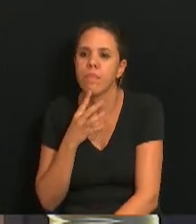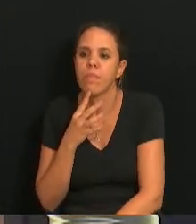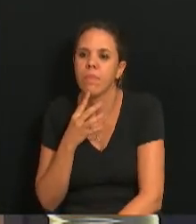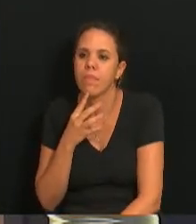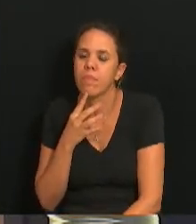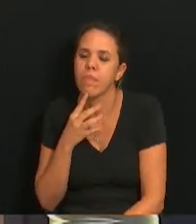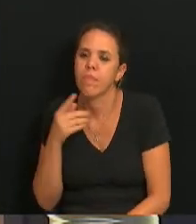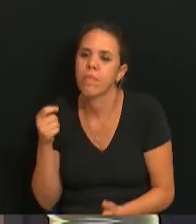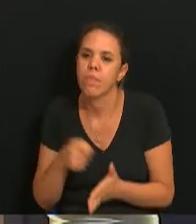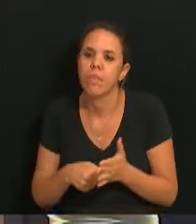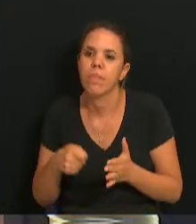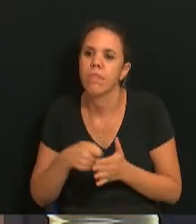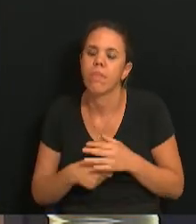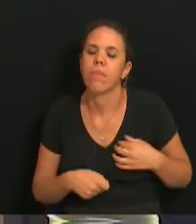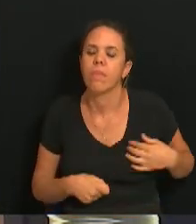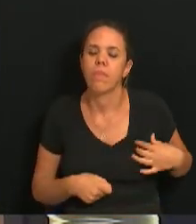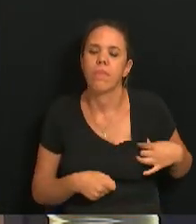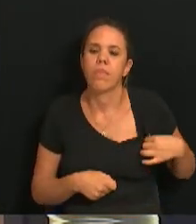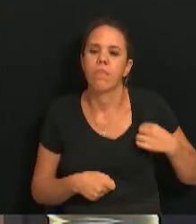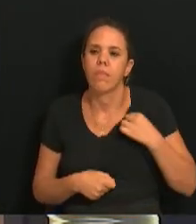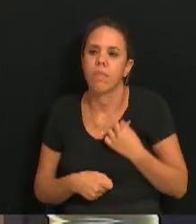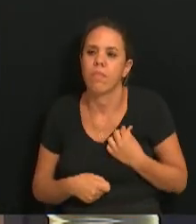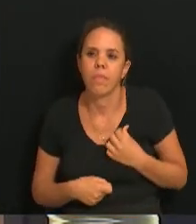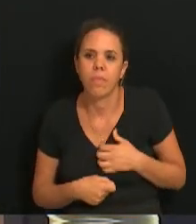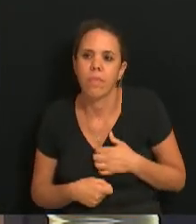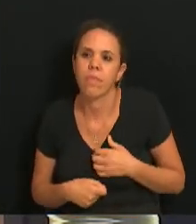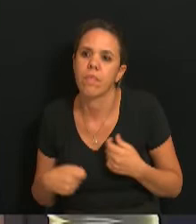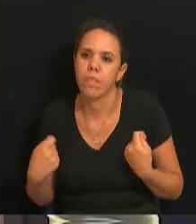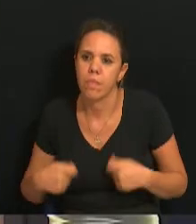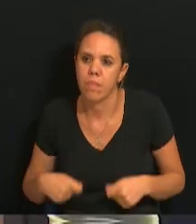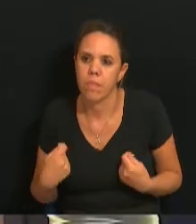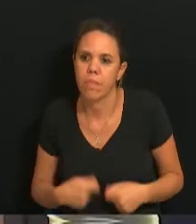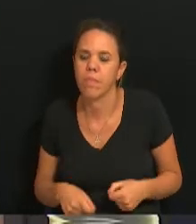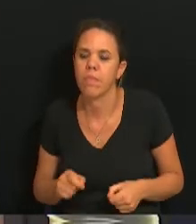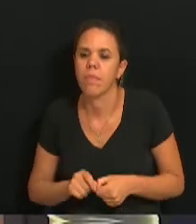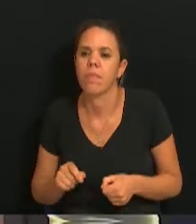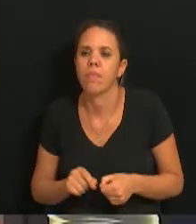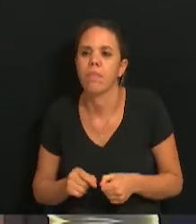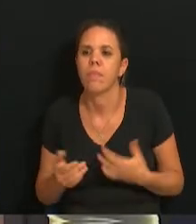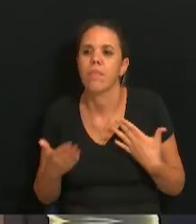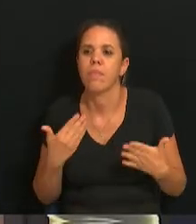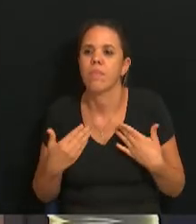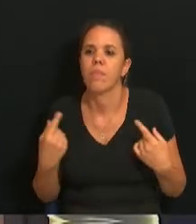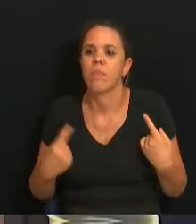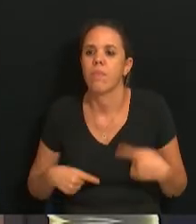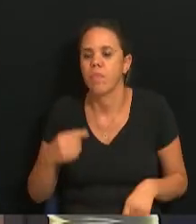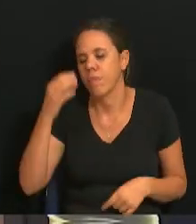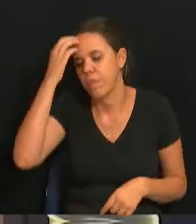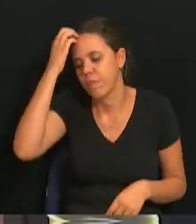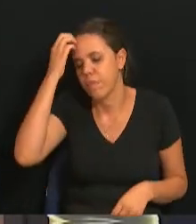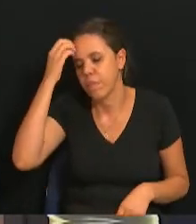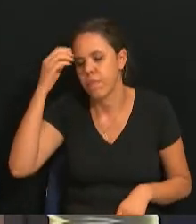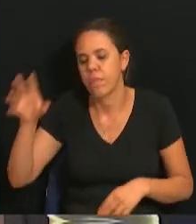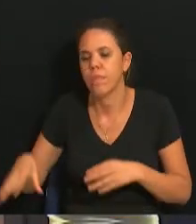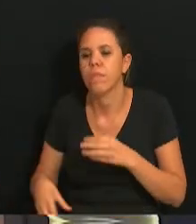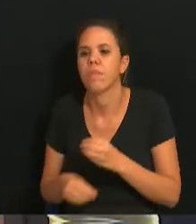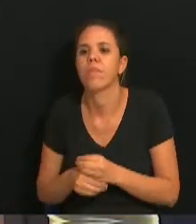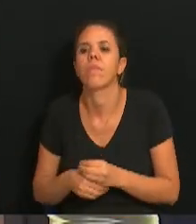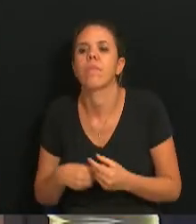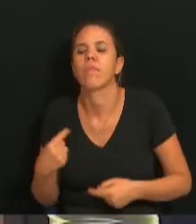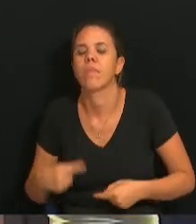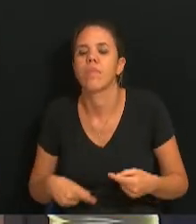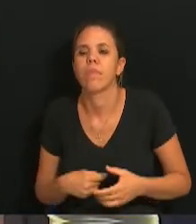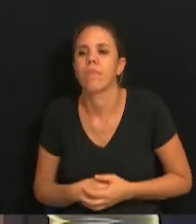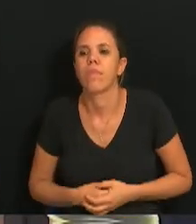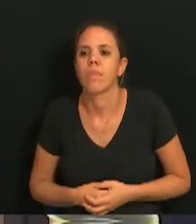né? No sentido de reconhecer que é necessário fazer um debate, atualizar essas